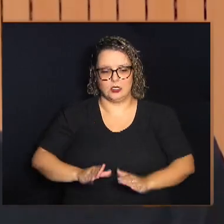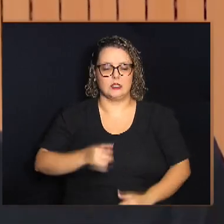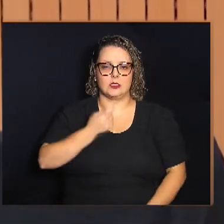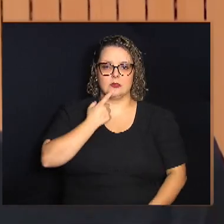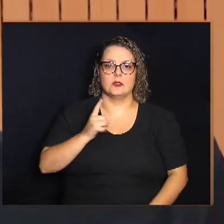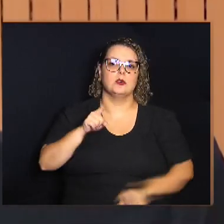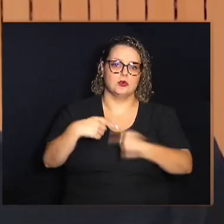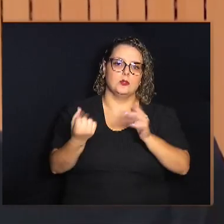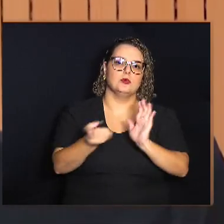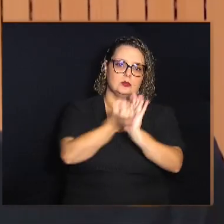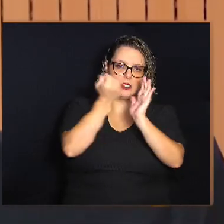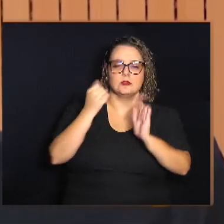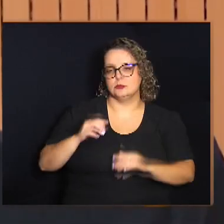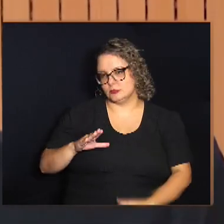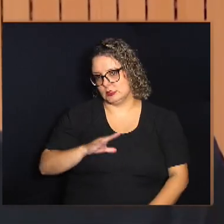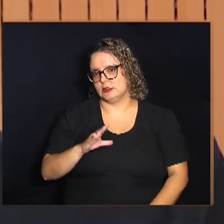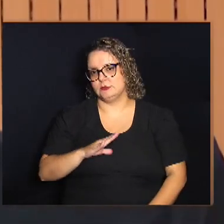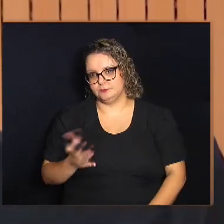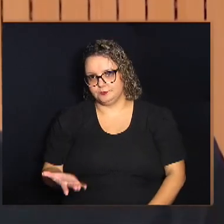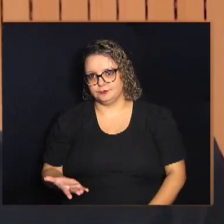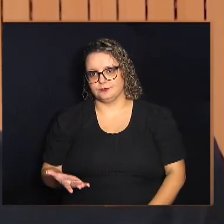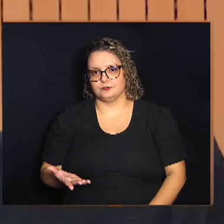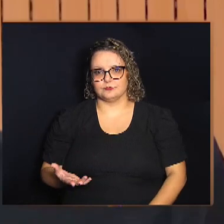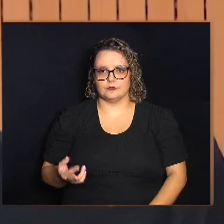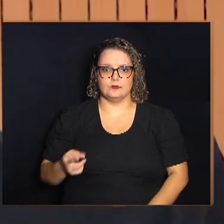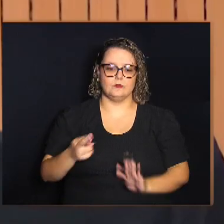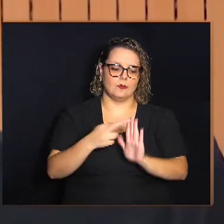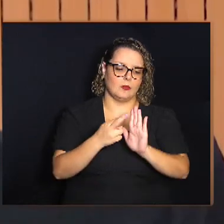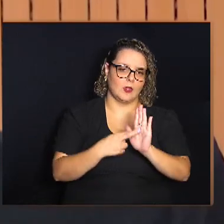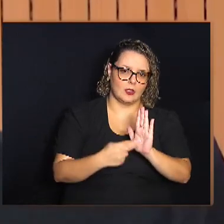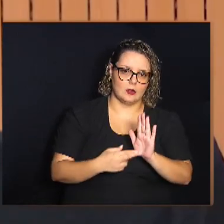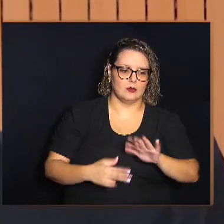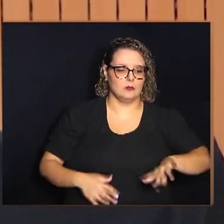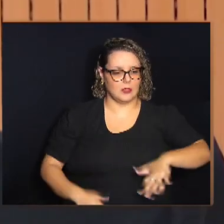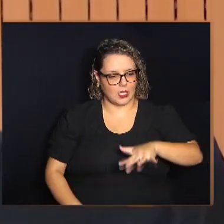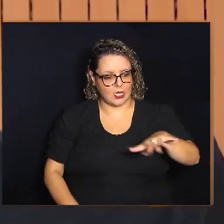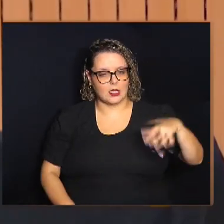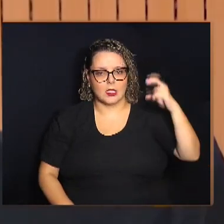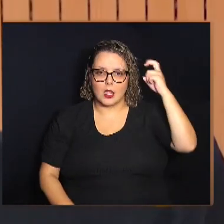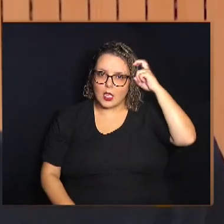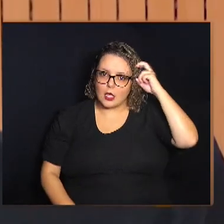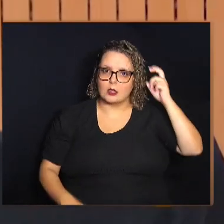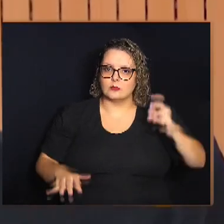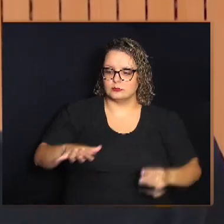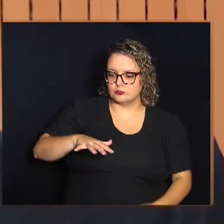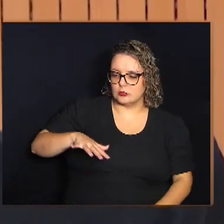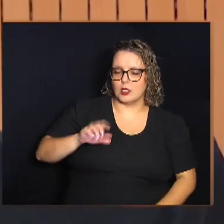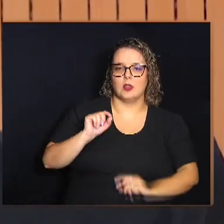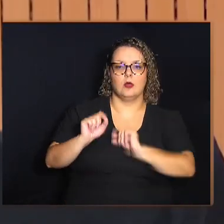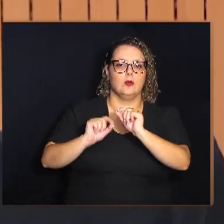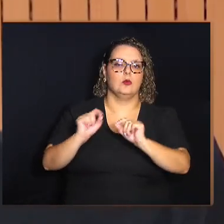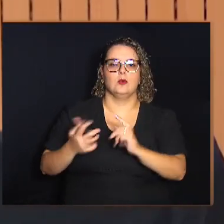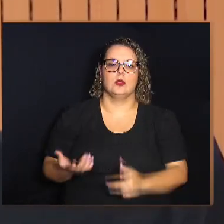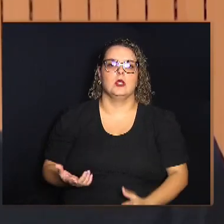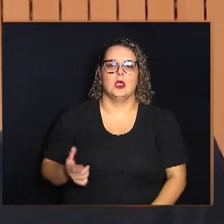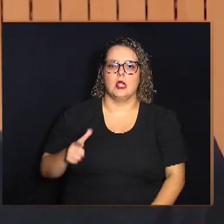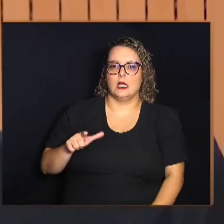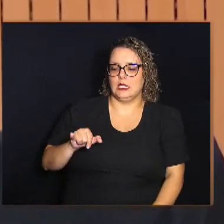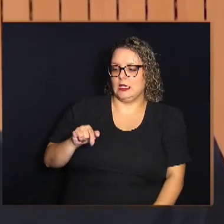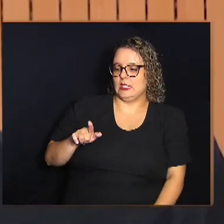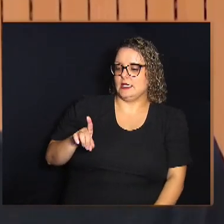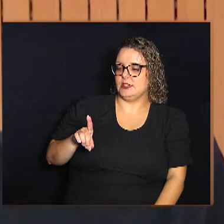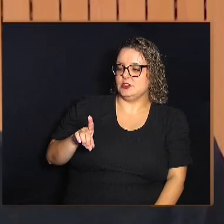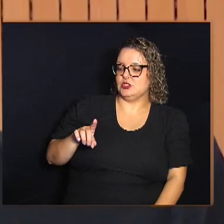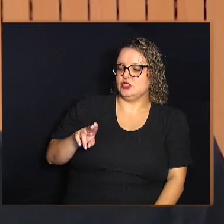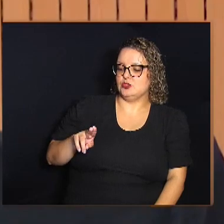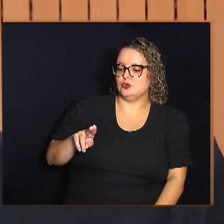da cidade, né? Então, esse roteiro passa pela Estação Cultura, mostra o que foi a Lidgerwood, que é aquela fábrica que